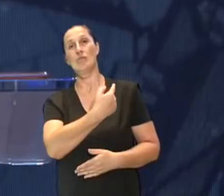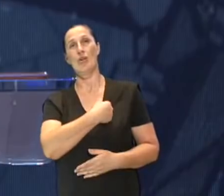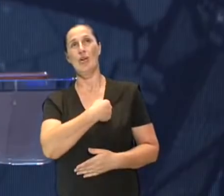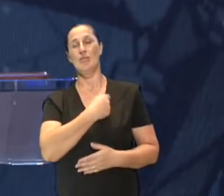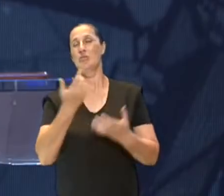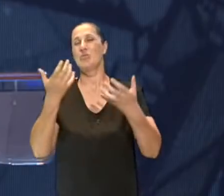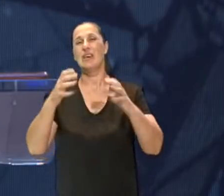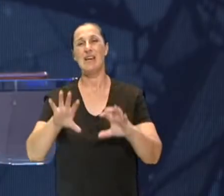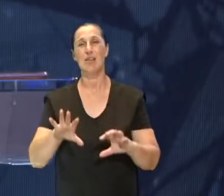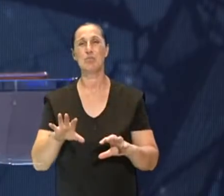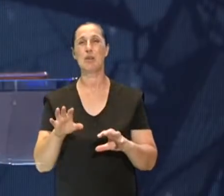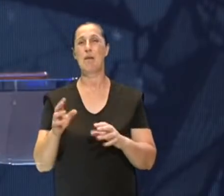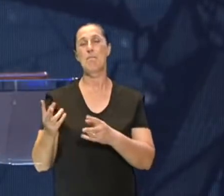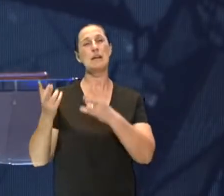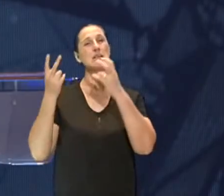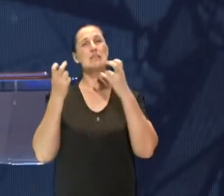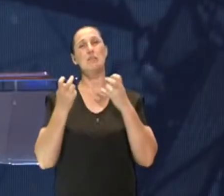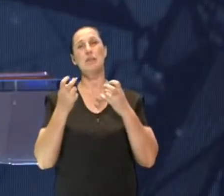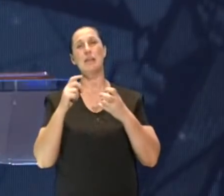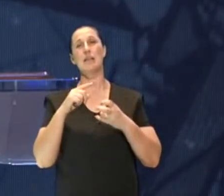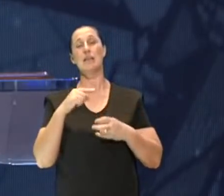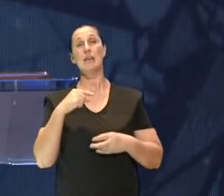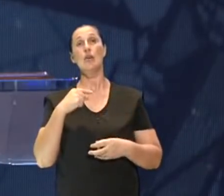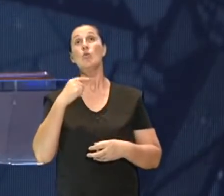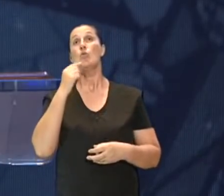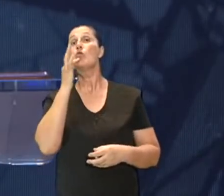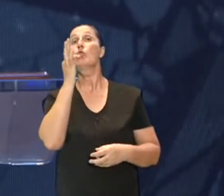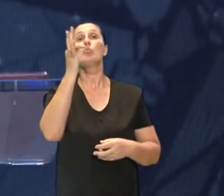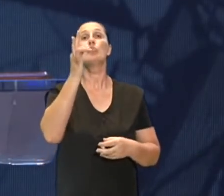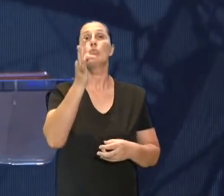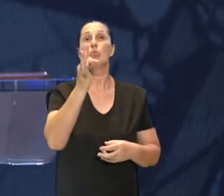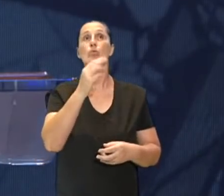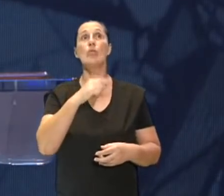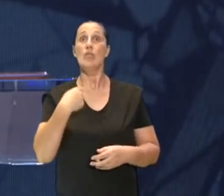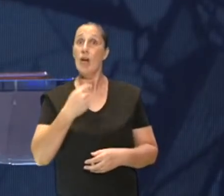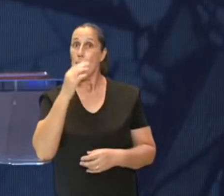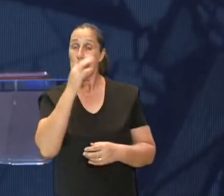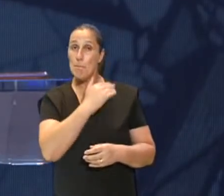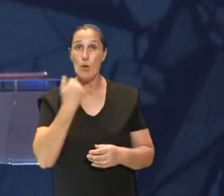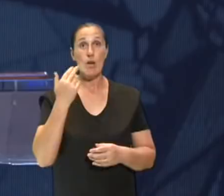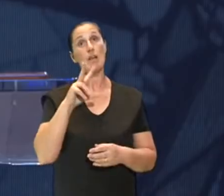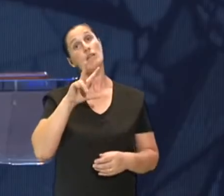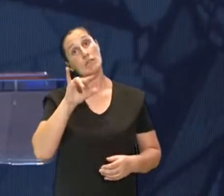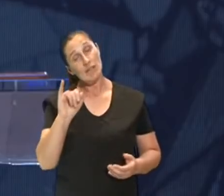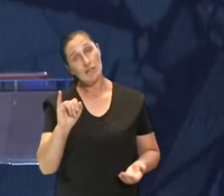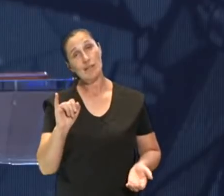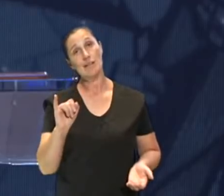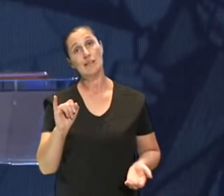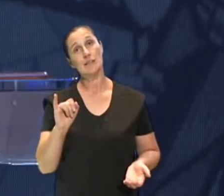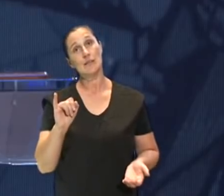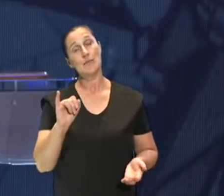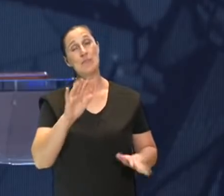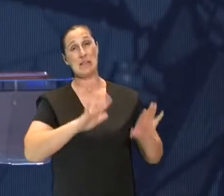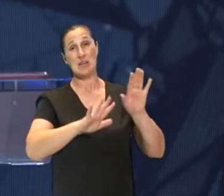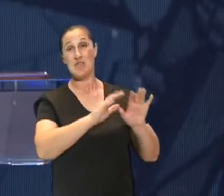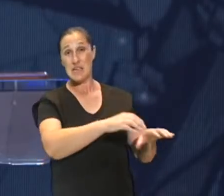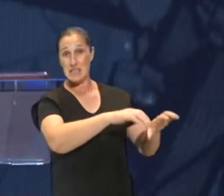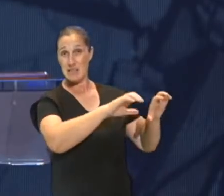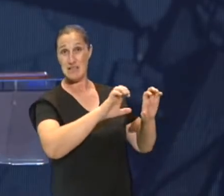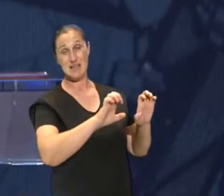um dia a morte vai bater à porta da nossa casa? Eu acho que talvez Ezequias não tivesse